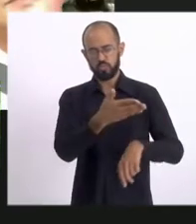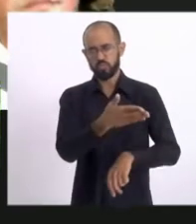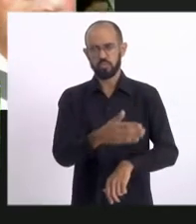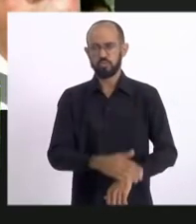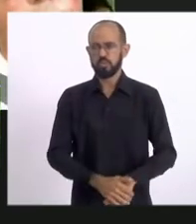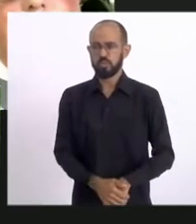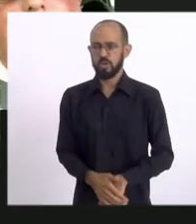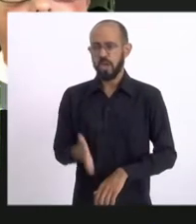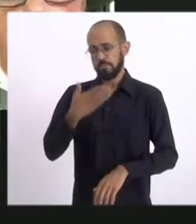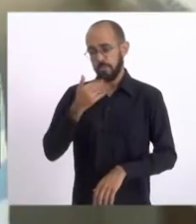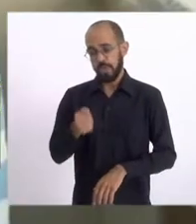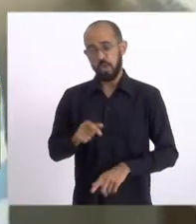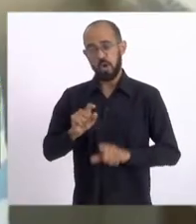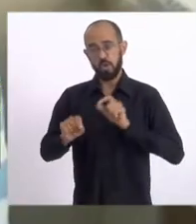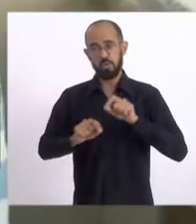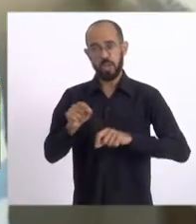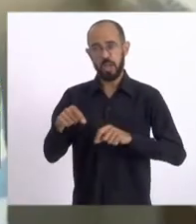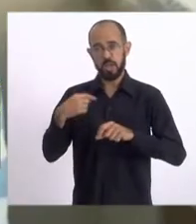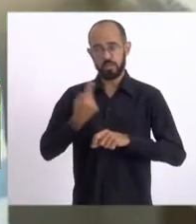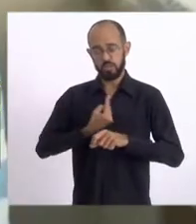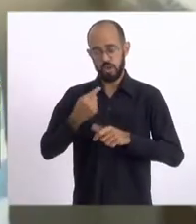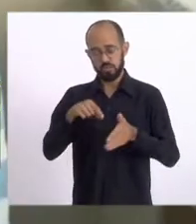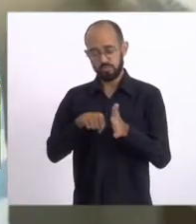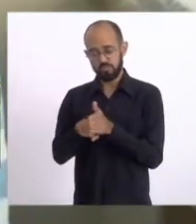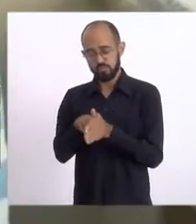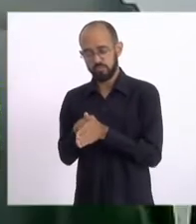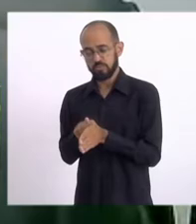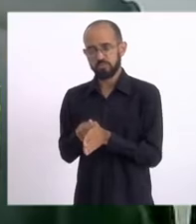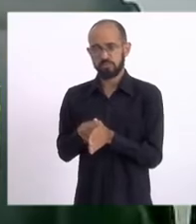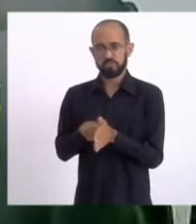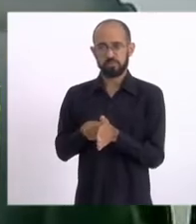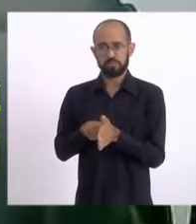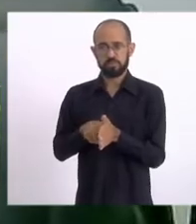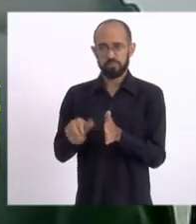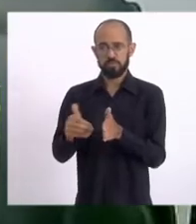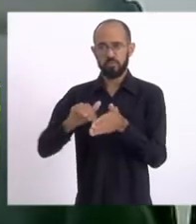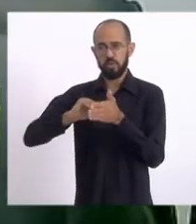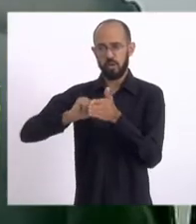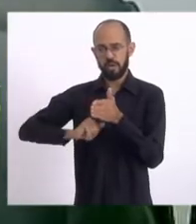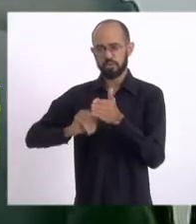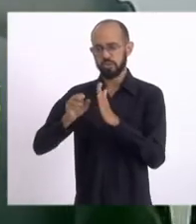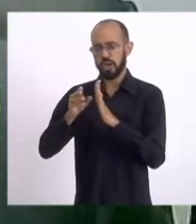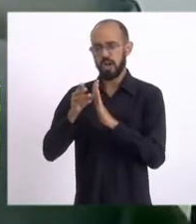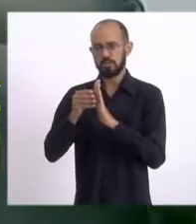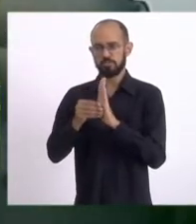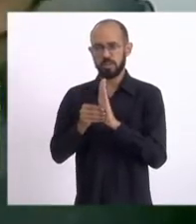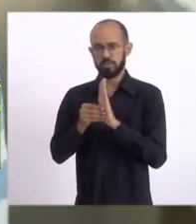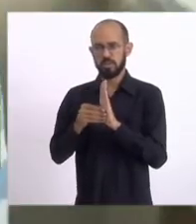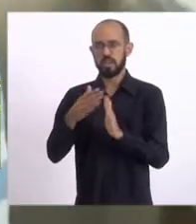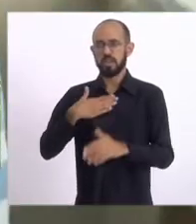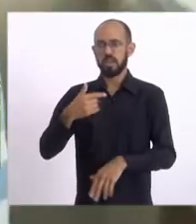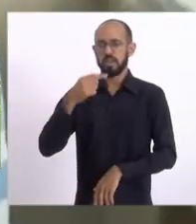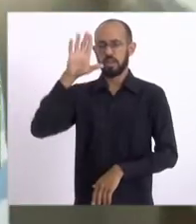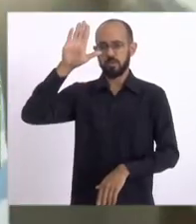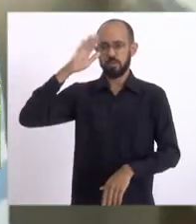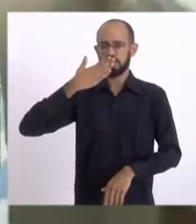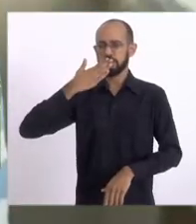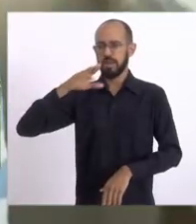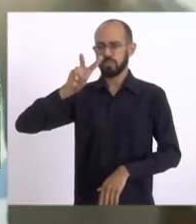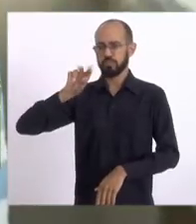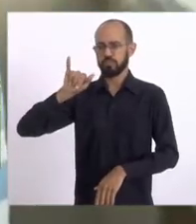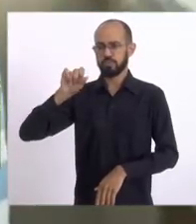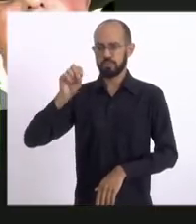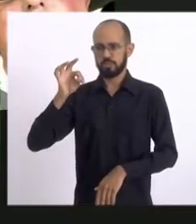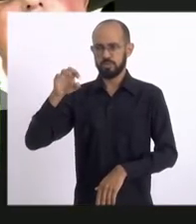É melhor a gente verificar, né, antes de... Retirar? Retirar. De pauta. Eu peço o de pauta. Pediu o